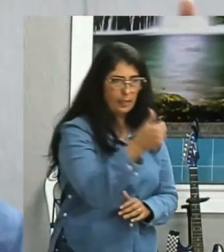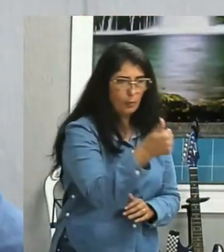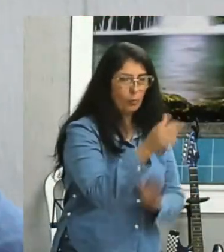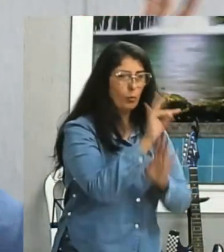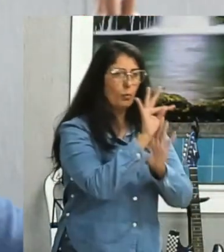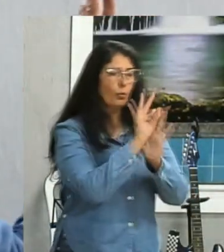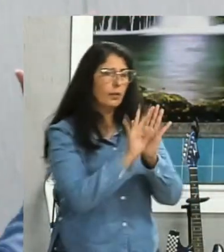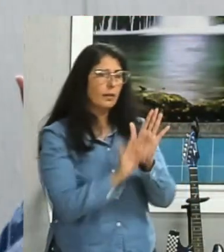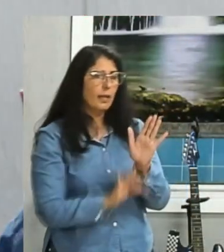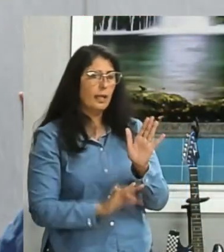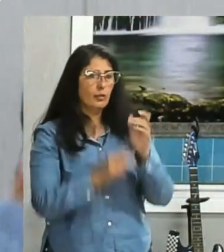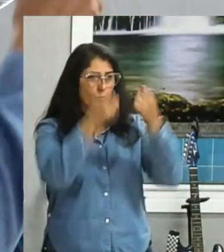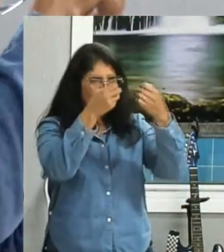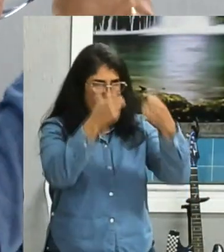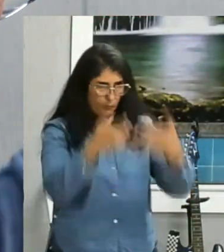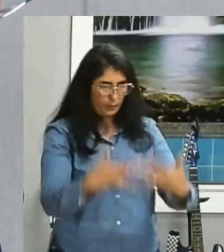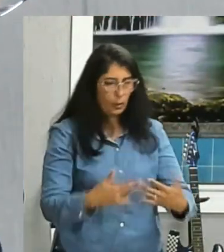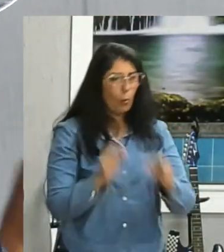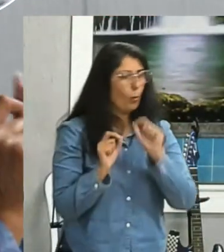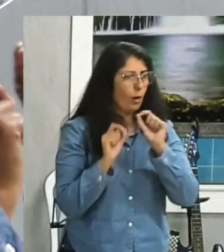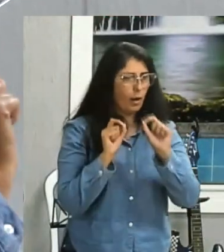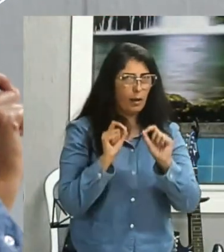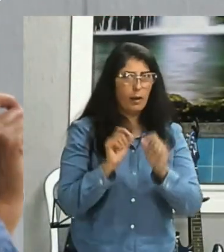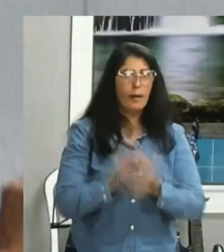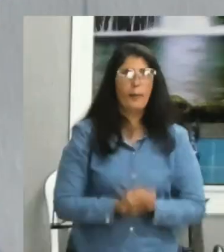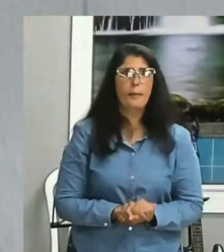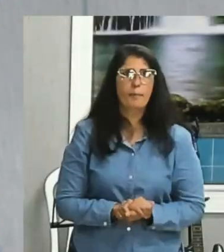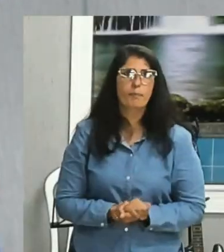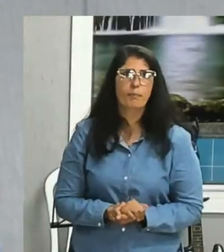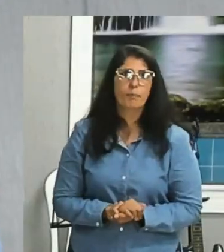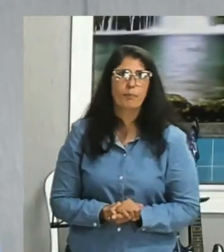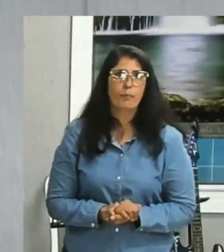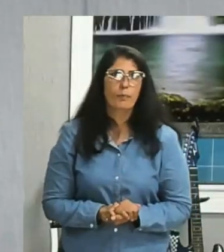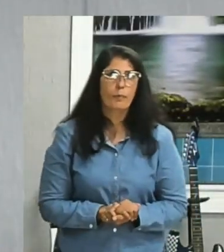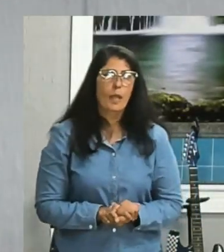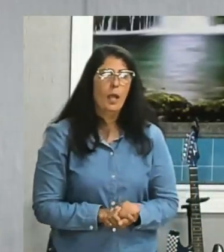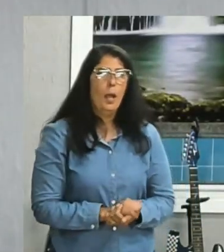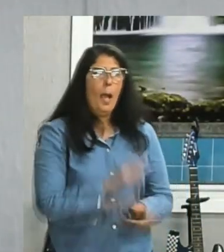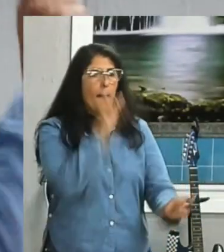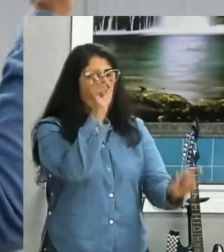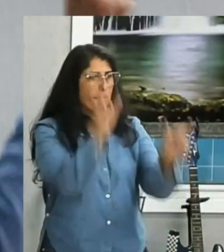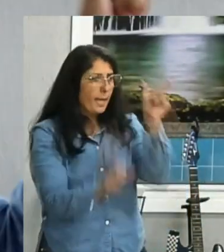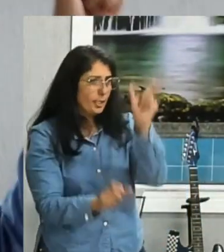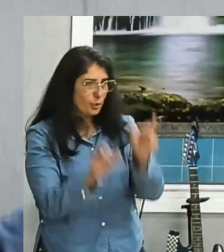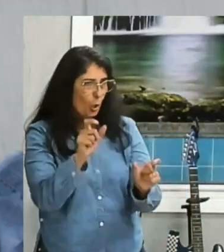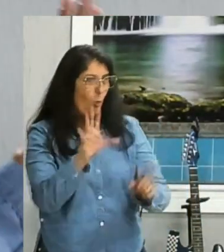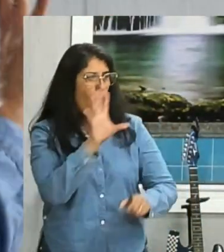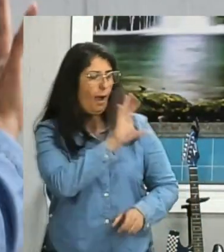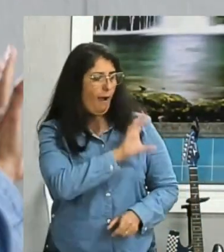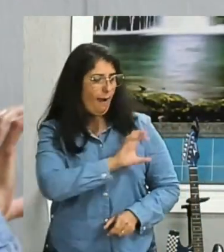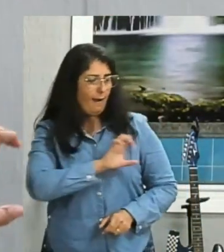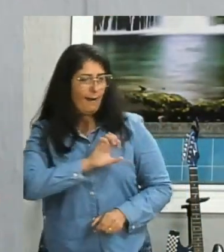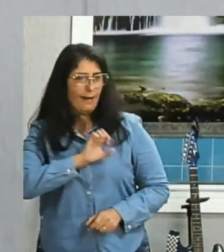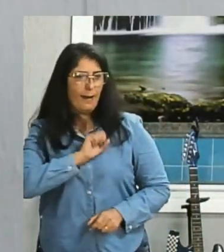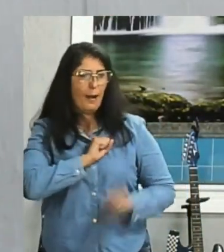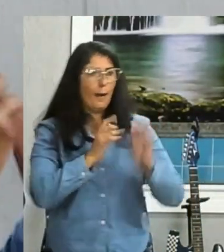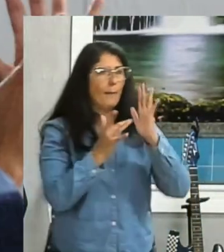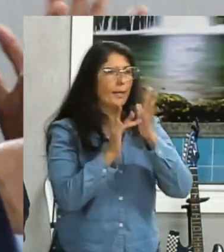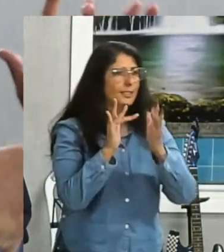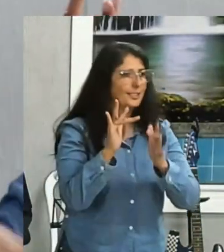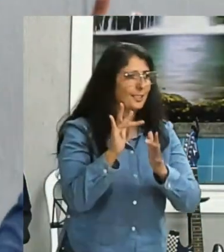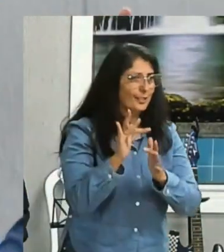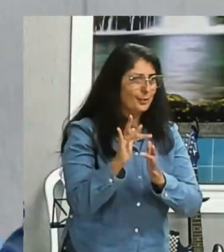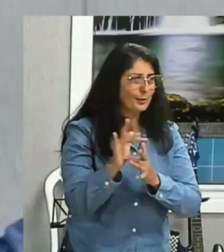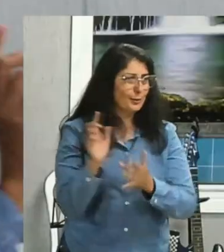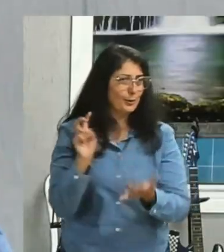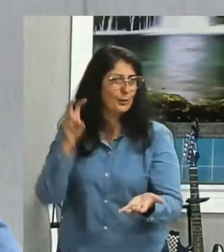texto fala assim: porém os que te amam brilham como o sol quando se